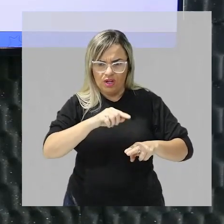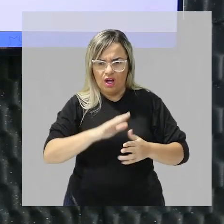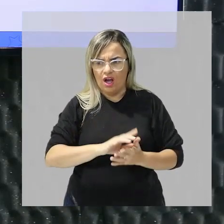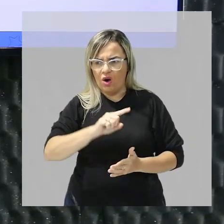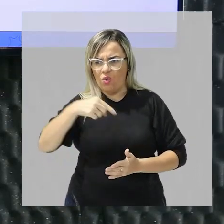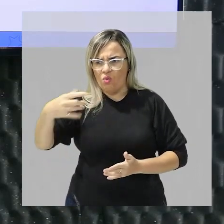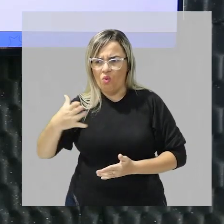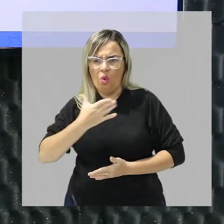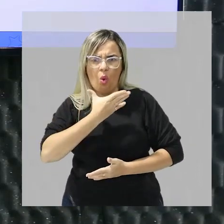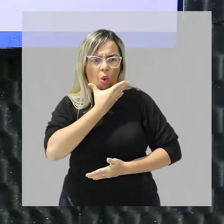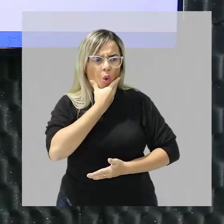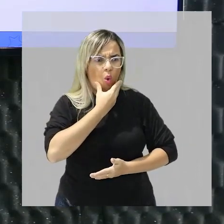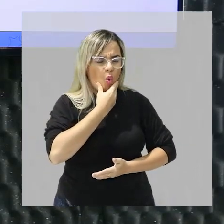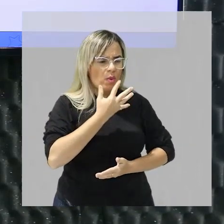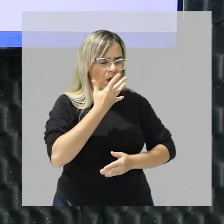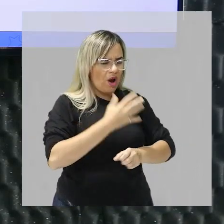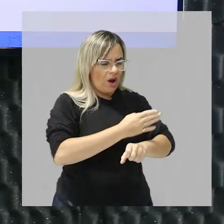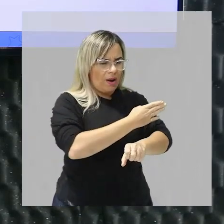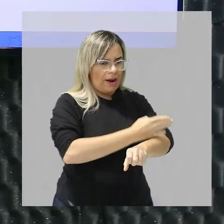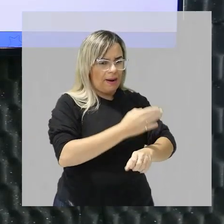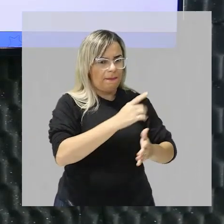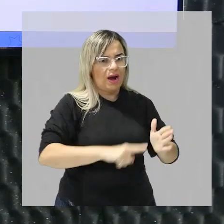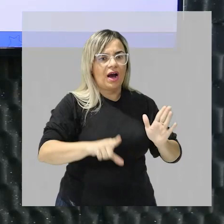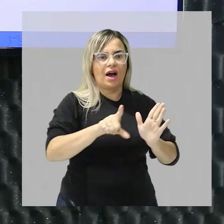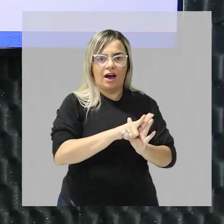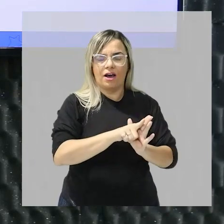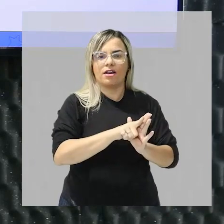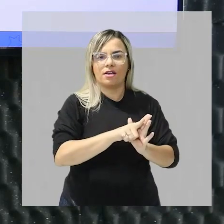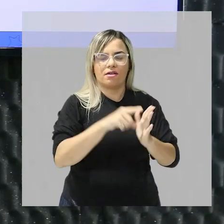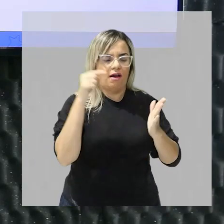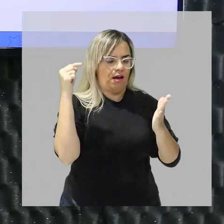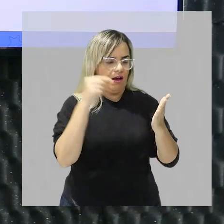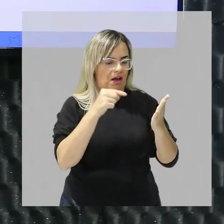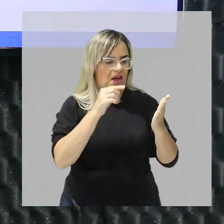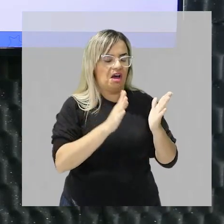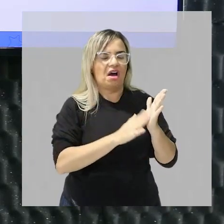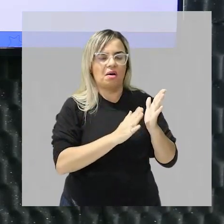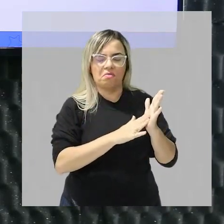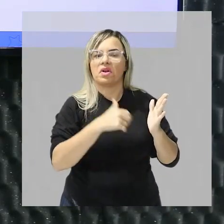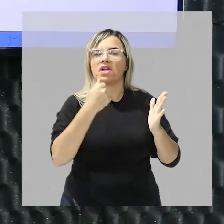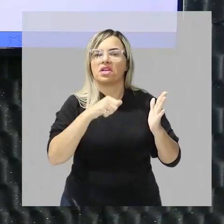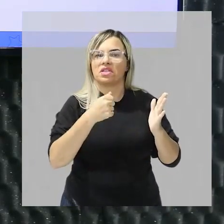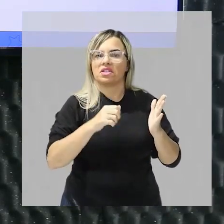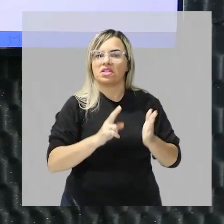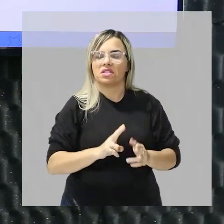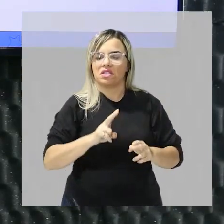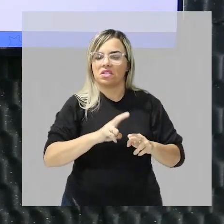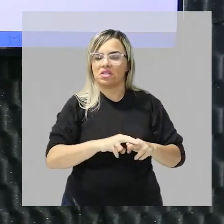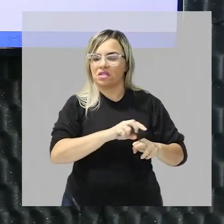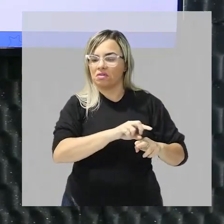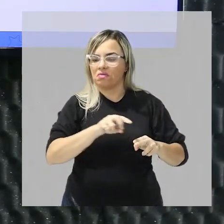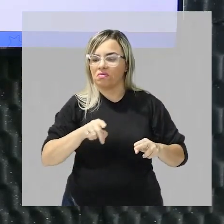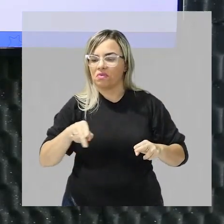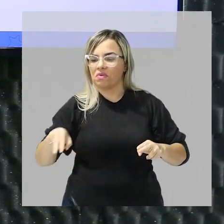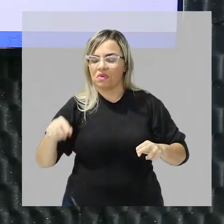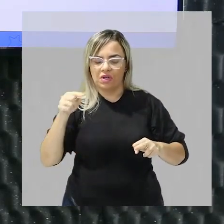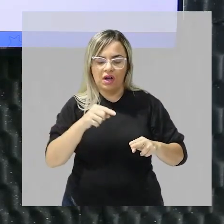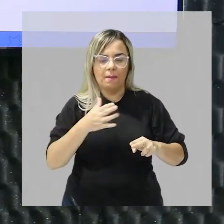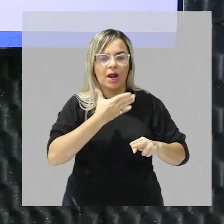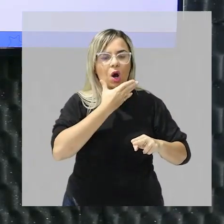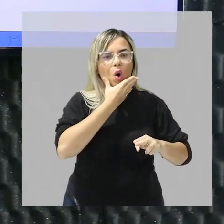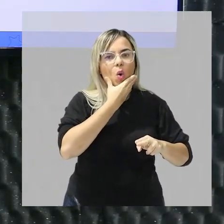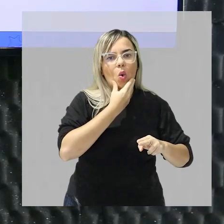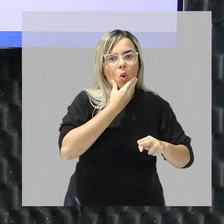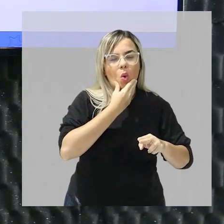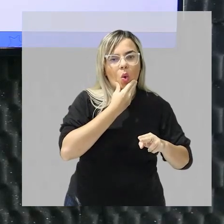branco. As leis da época determinavam que ela fizesse isso, tá? As leis segregacionistas. O boicote